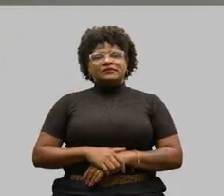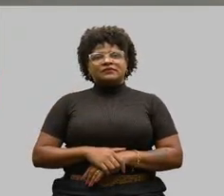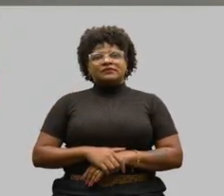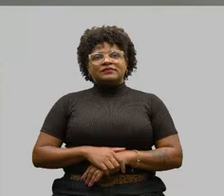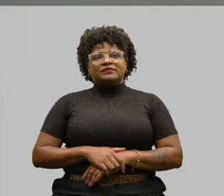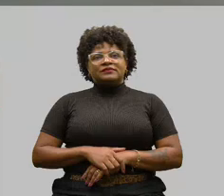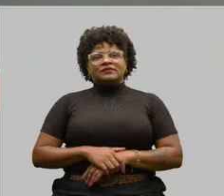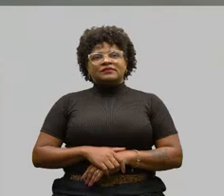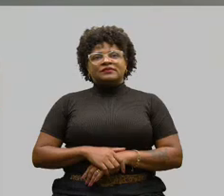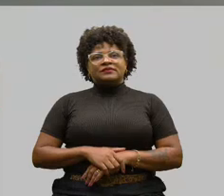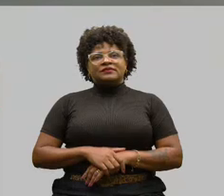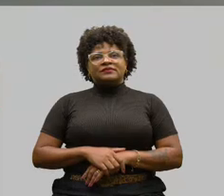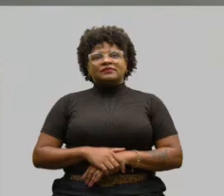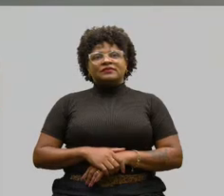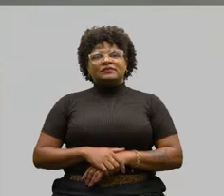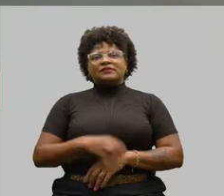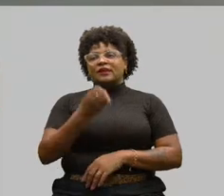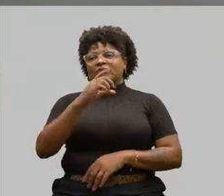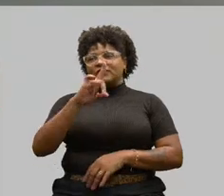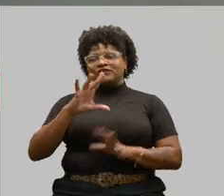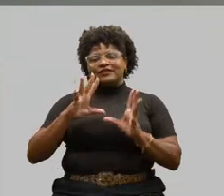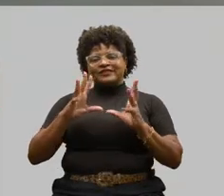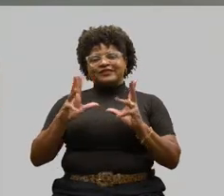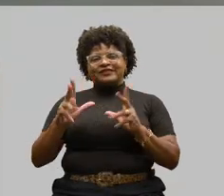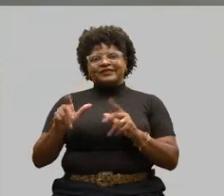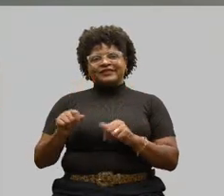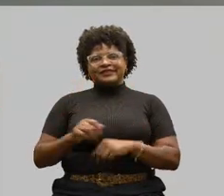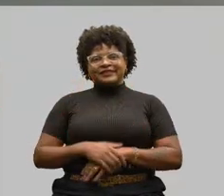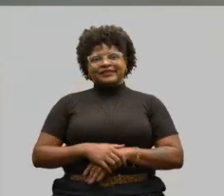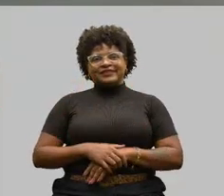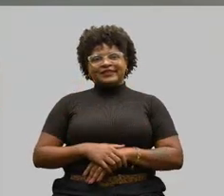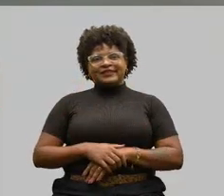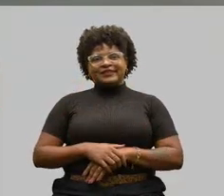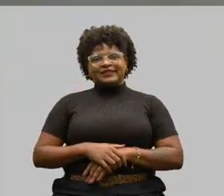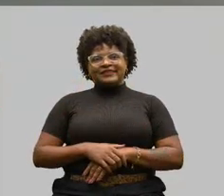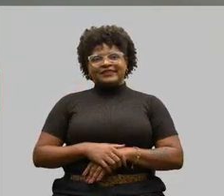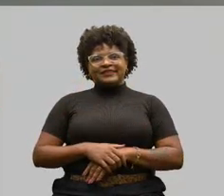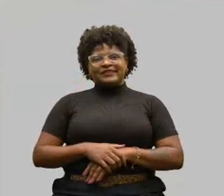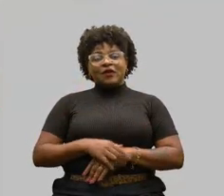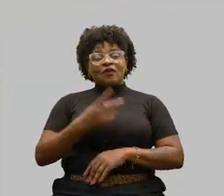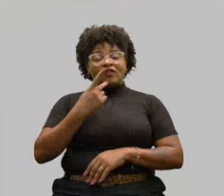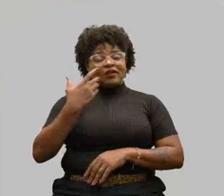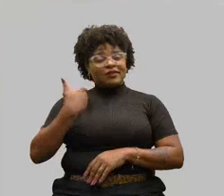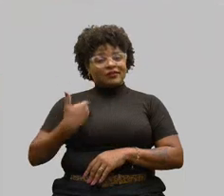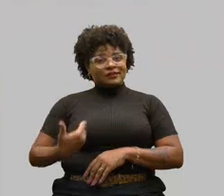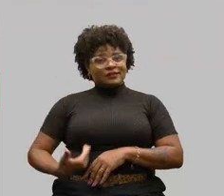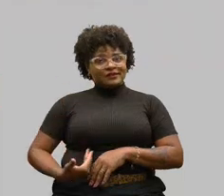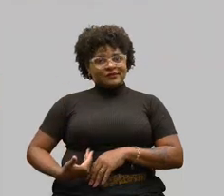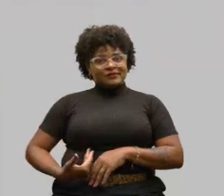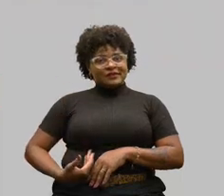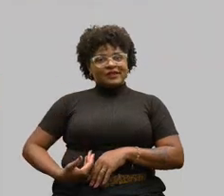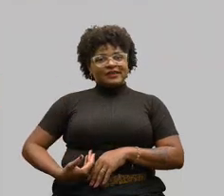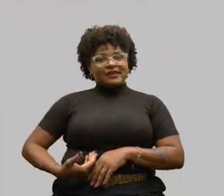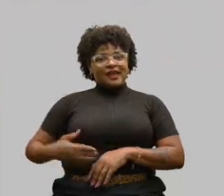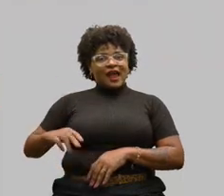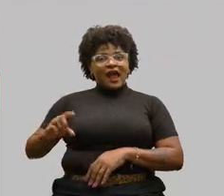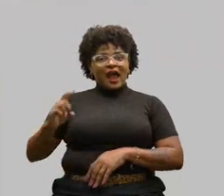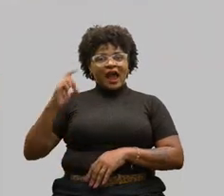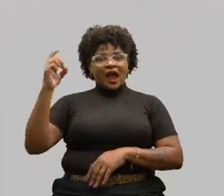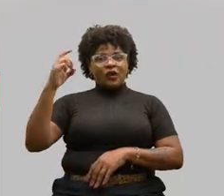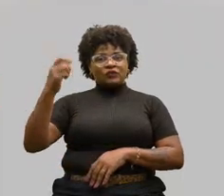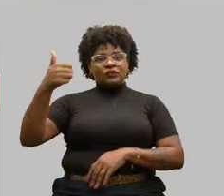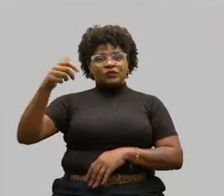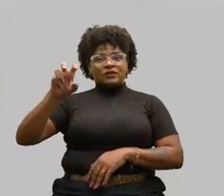o pessoal Bom dia a todos fazer minha autodescrição eu tenho 1,56 tenho